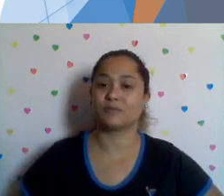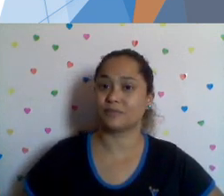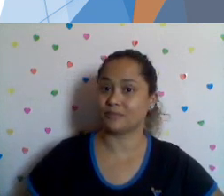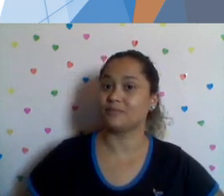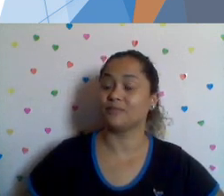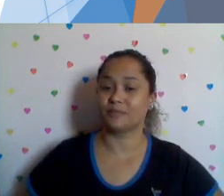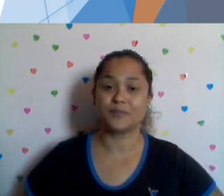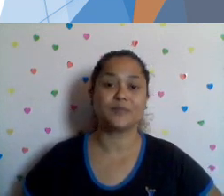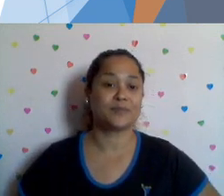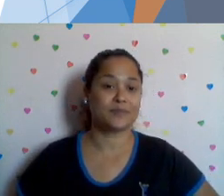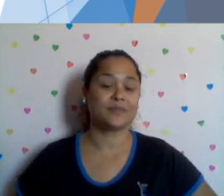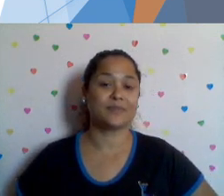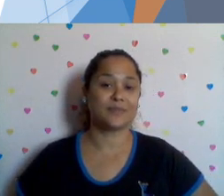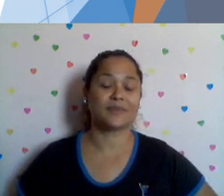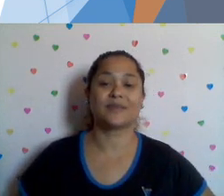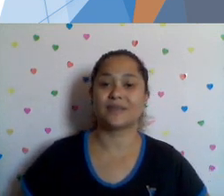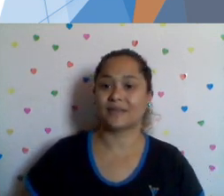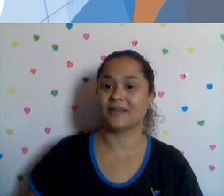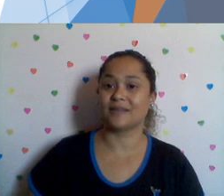vez.